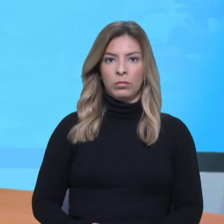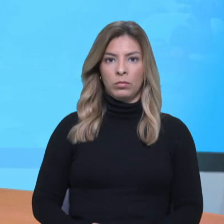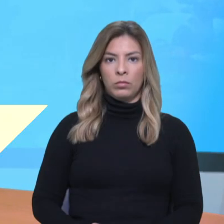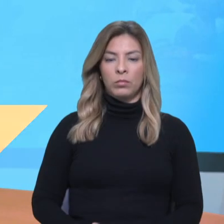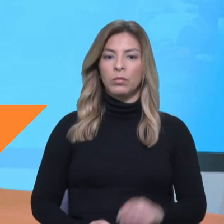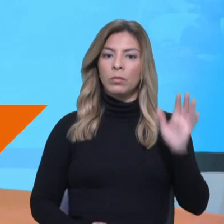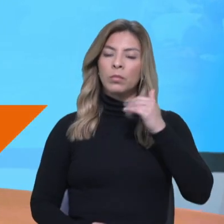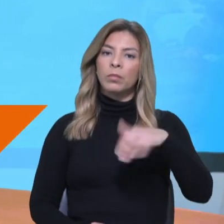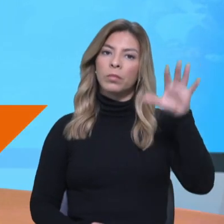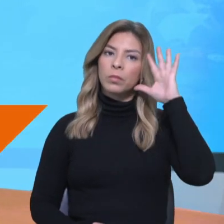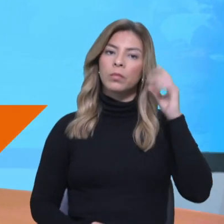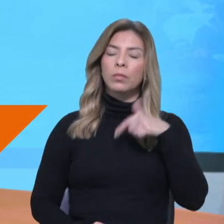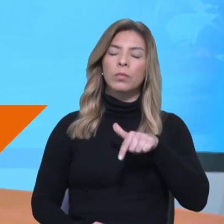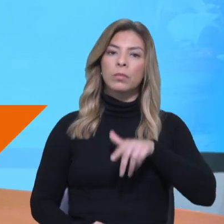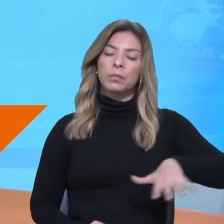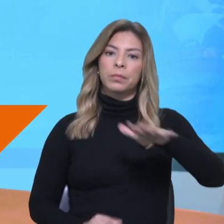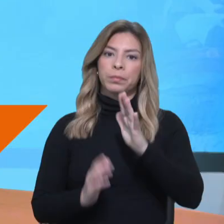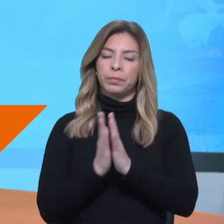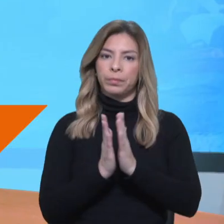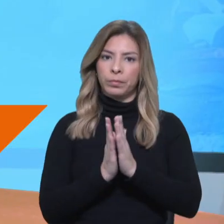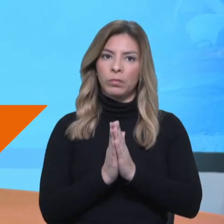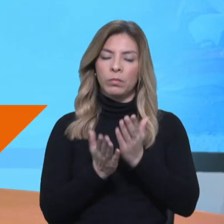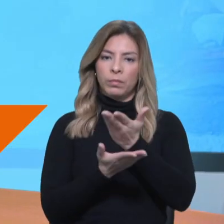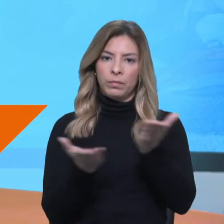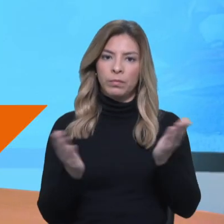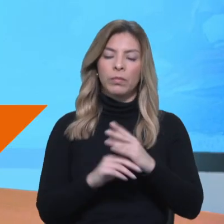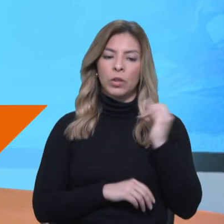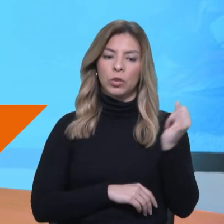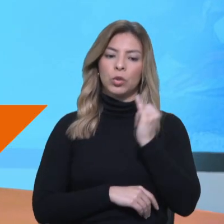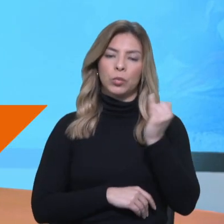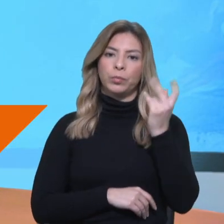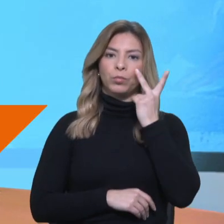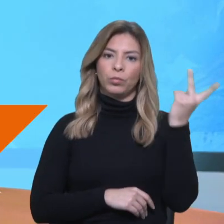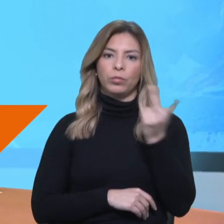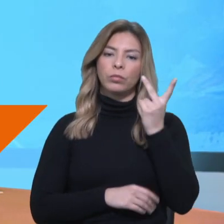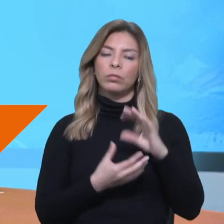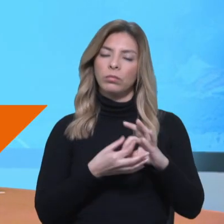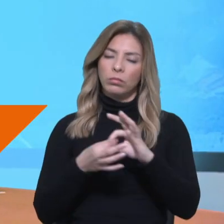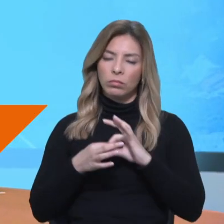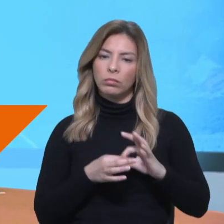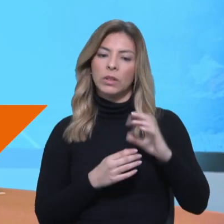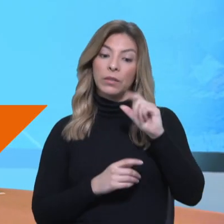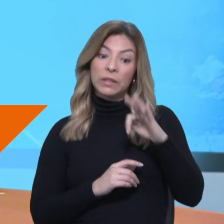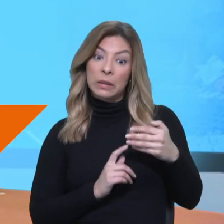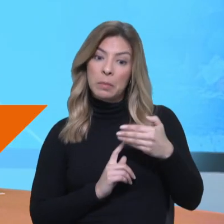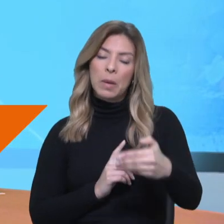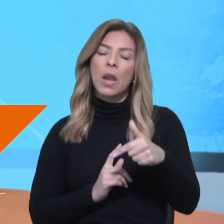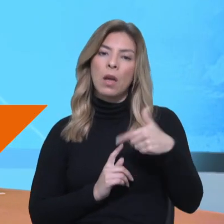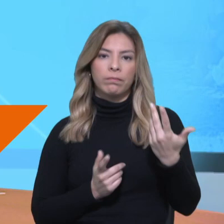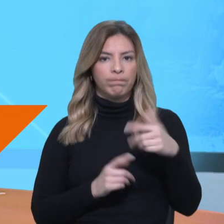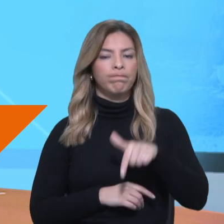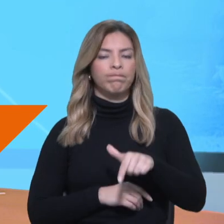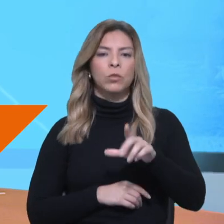Olá, muito boa tarde. Religiosas e religiosos que pertencem a institutos de vida consagrada vivem este fim de semana o seu jubileu em